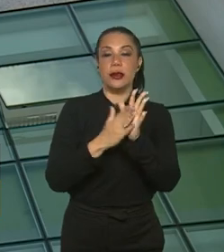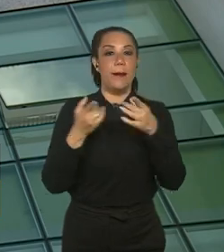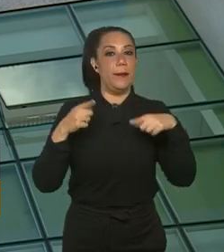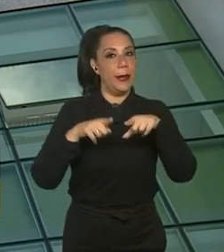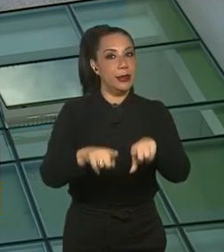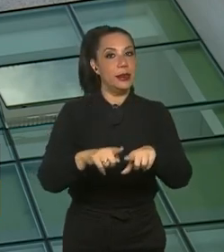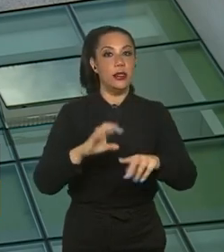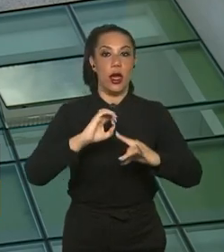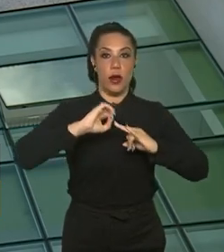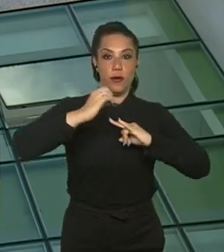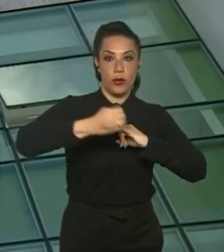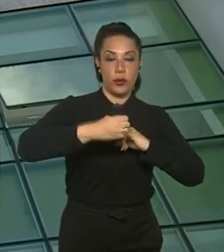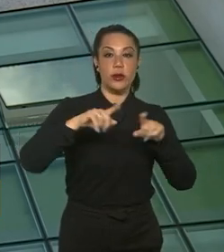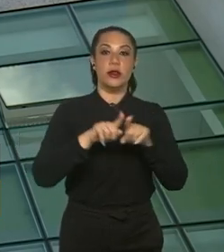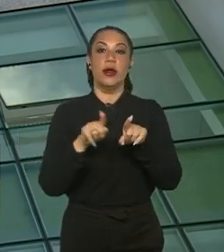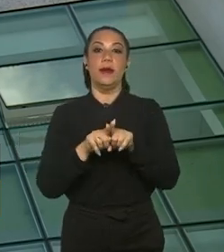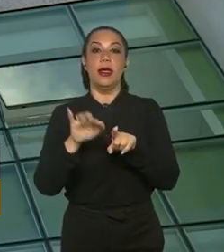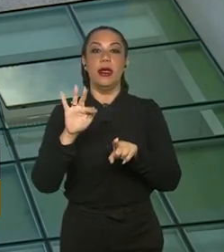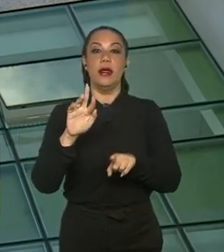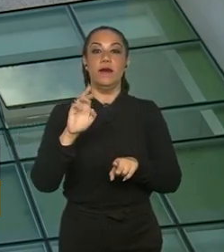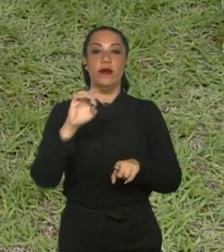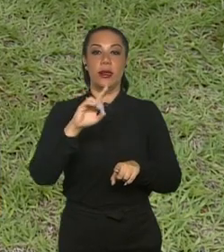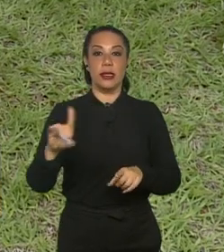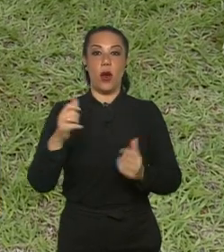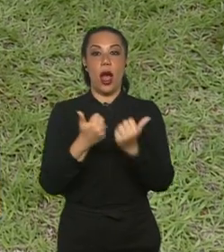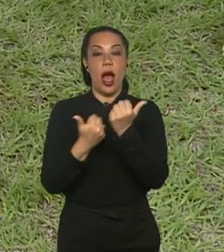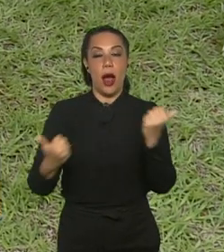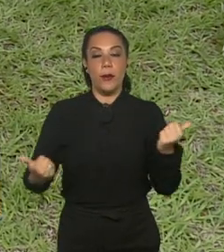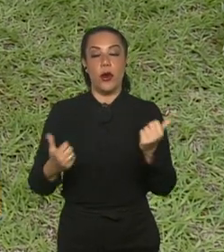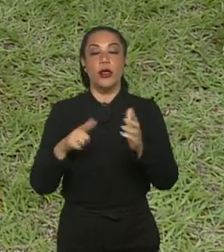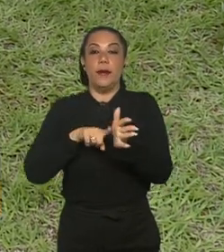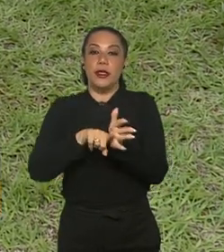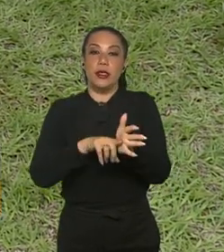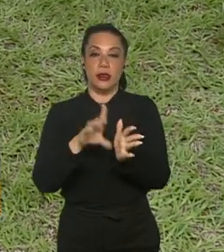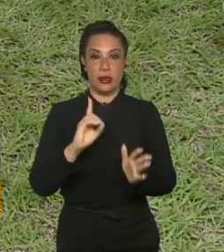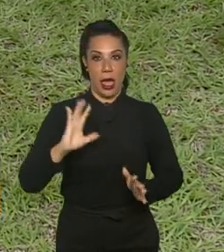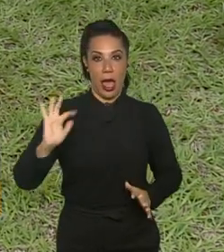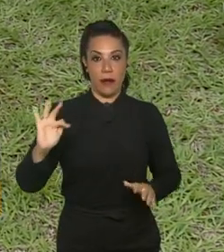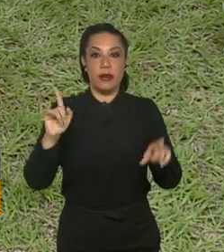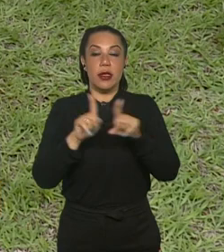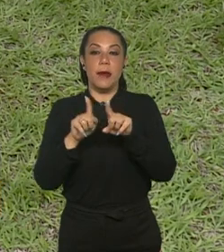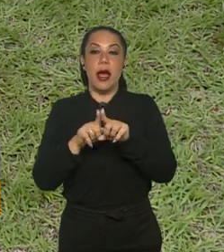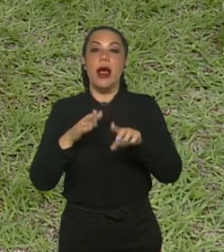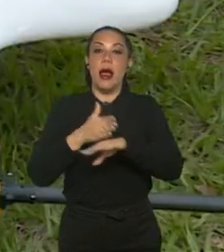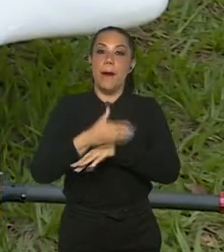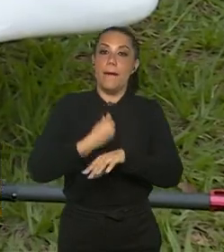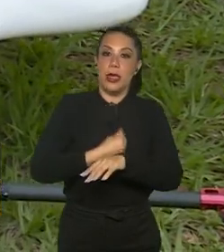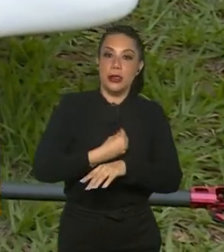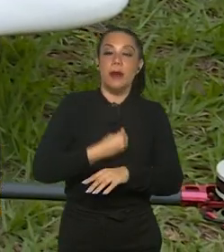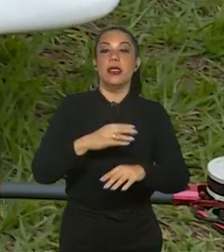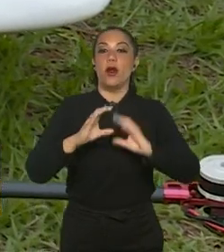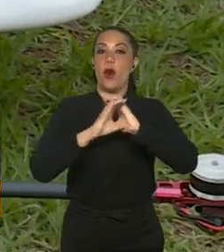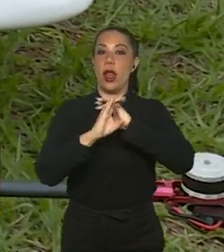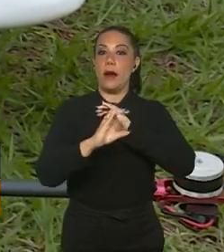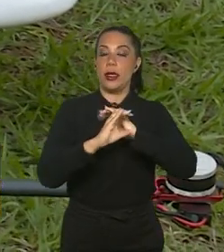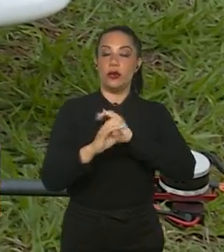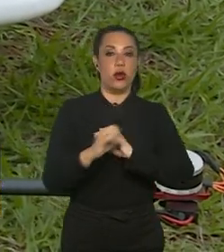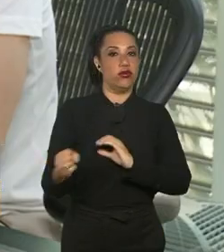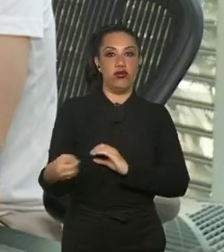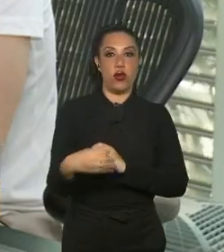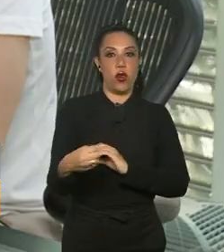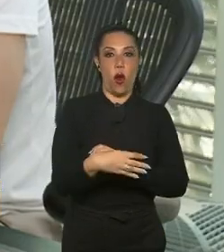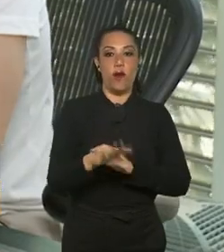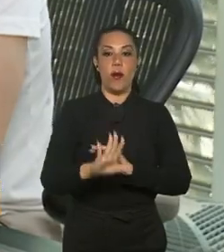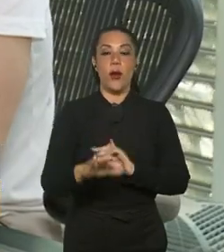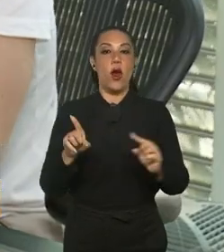parceria entre a Fiocruz e a Fundação de Apoio à Pesquisa do Distrito Federal e conta ainda com a participação de um laboratório de inovação. A